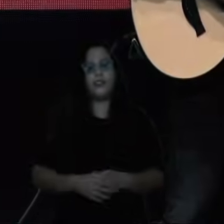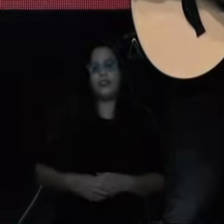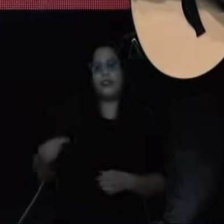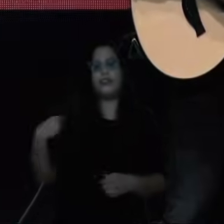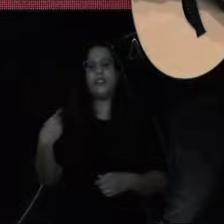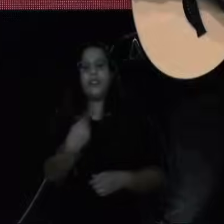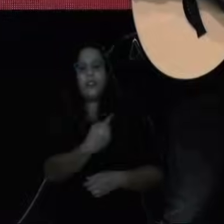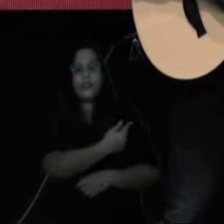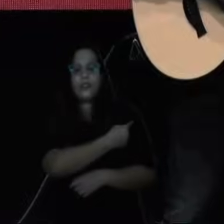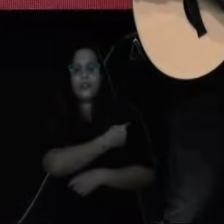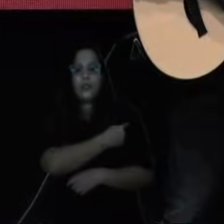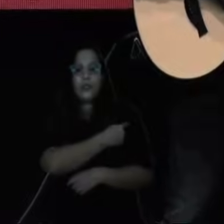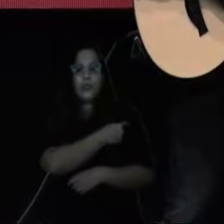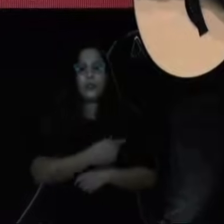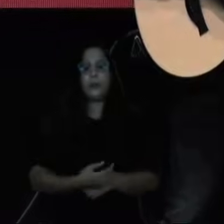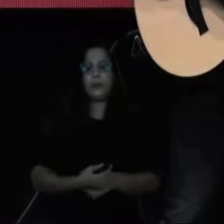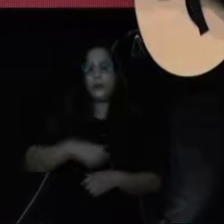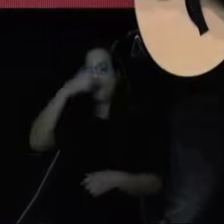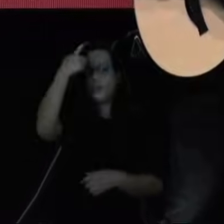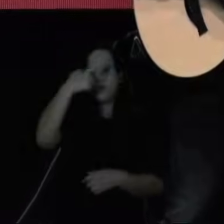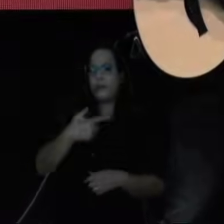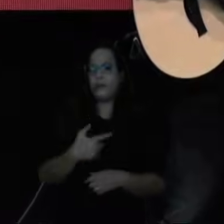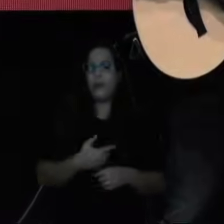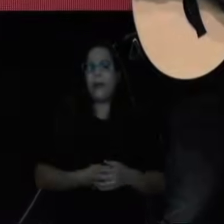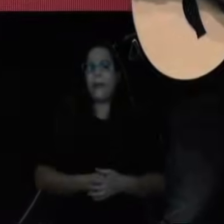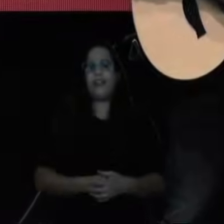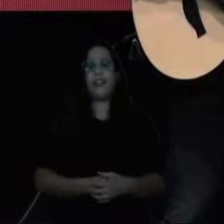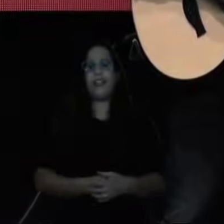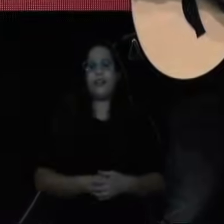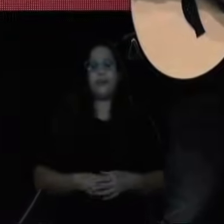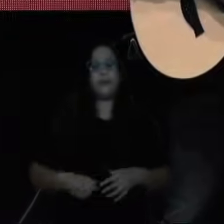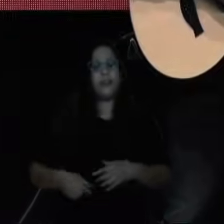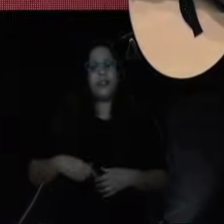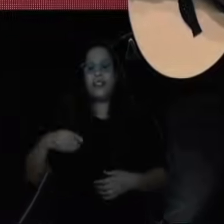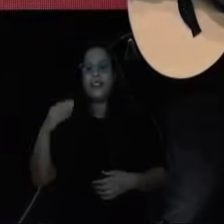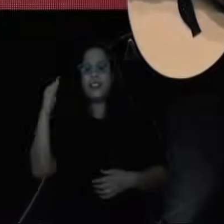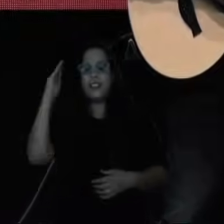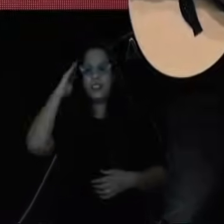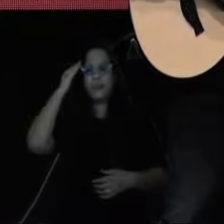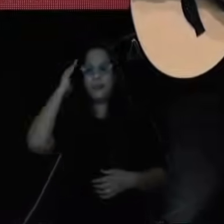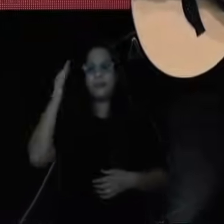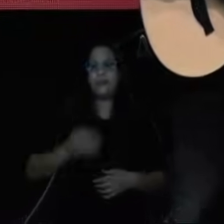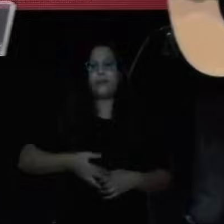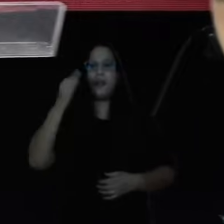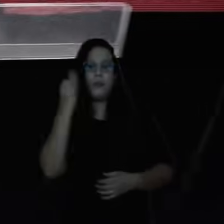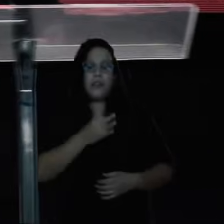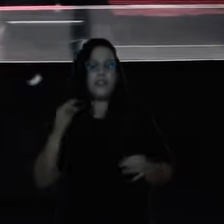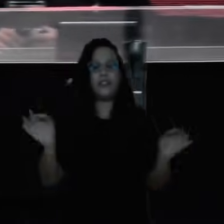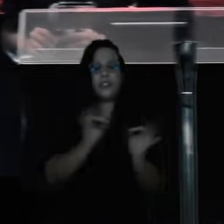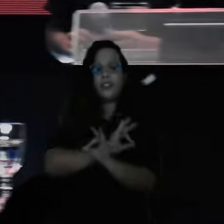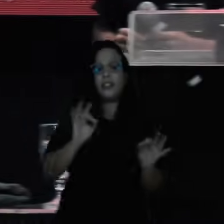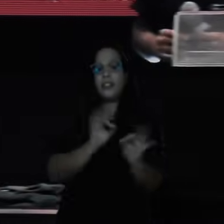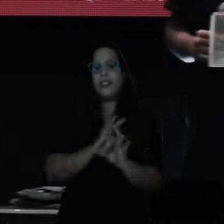imperfeitos, para não sofrermos com essa rejeição. Quando isso acontece,